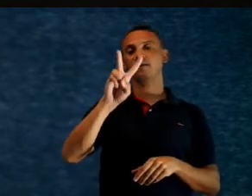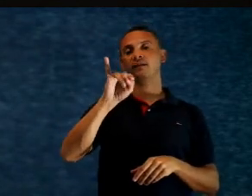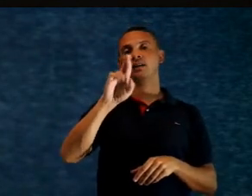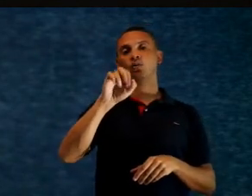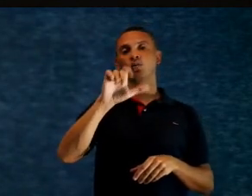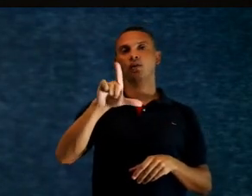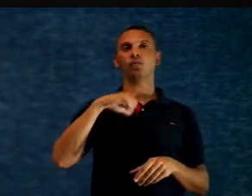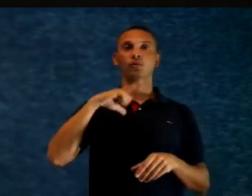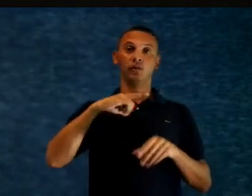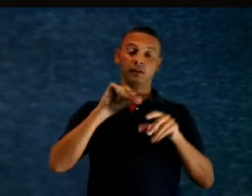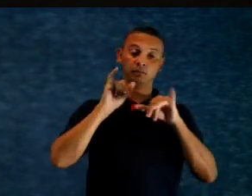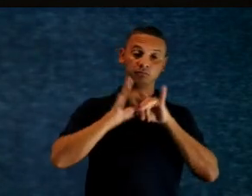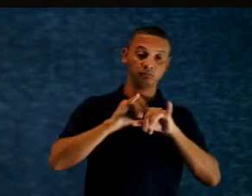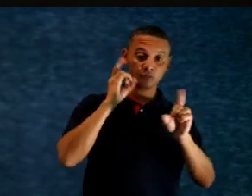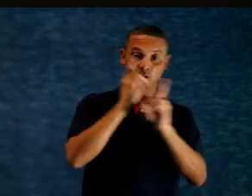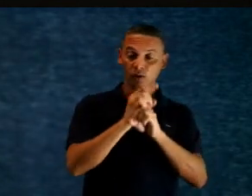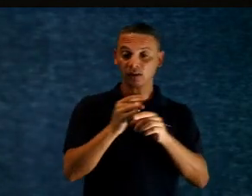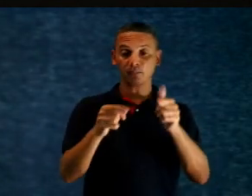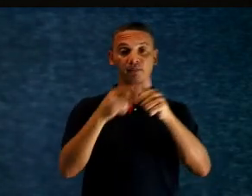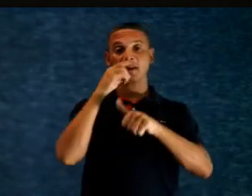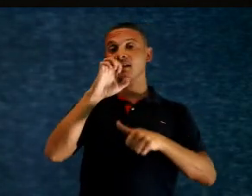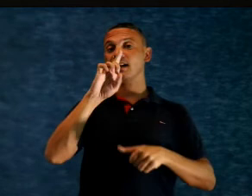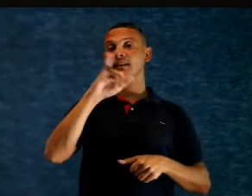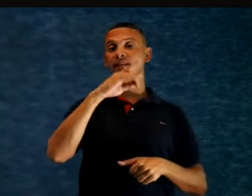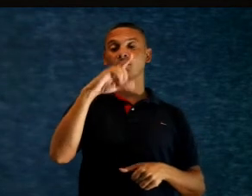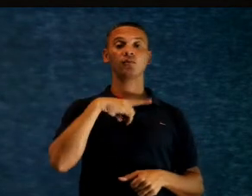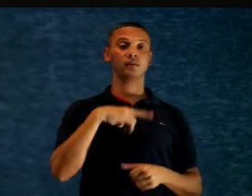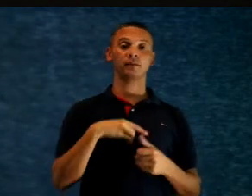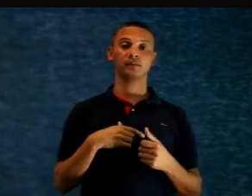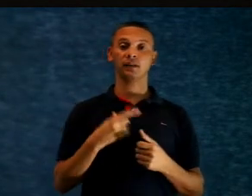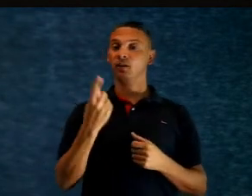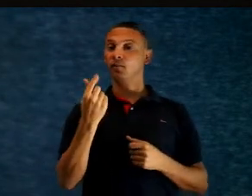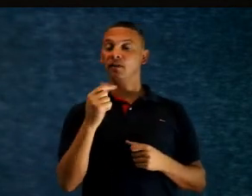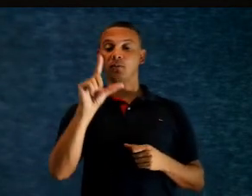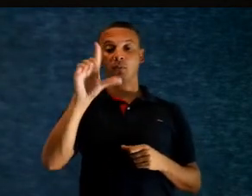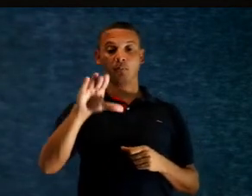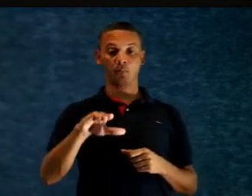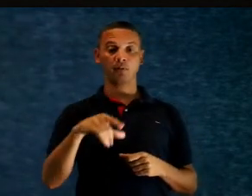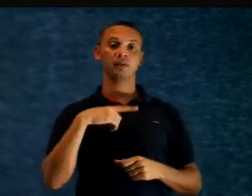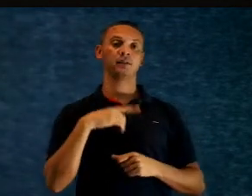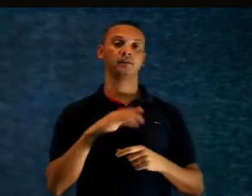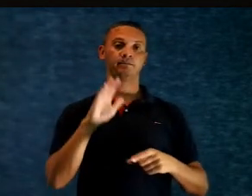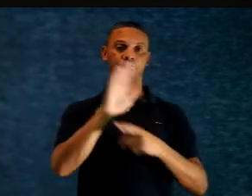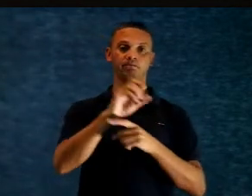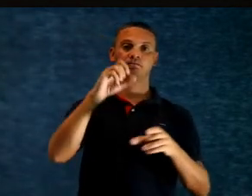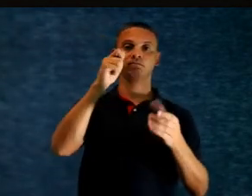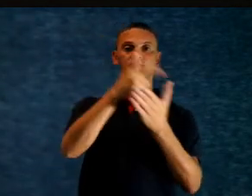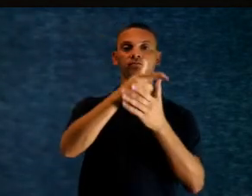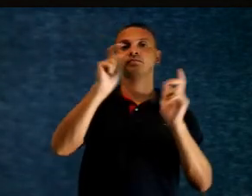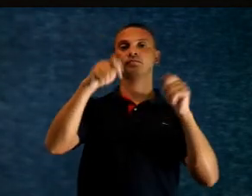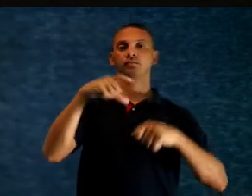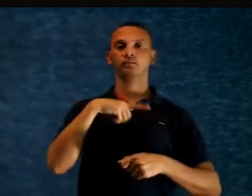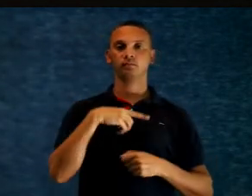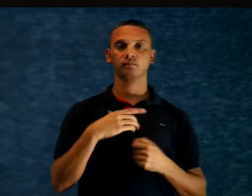absurdo, né? o que se cobra por essas obras de Maria Julieta. Mas ela merece ser lida, sim, sem a menor dúvida,